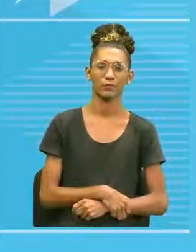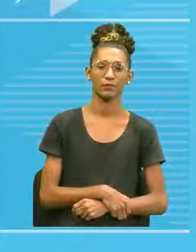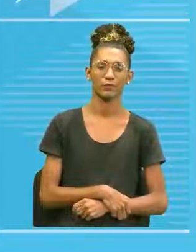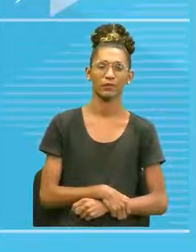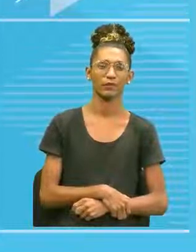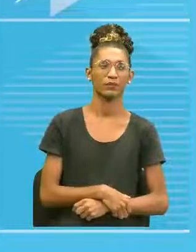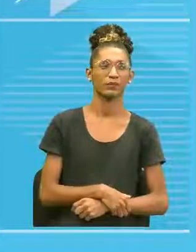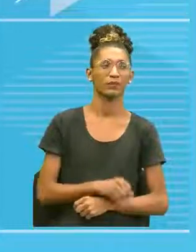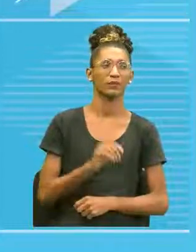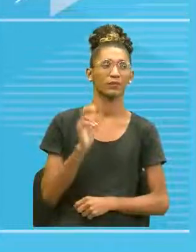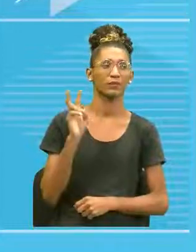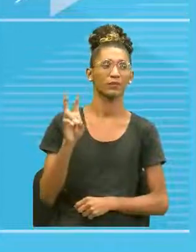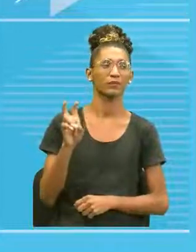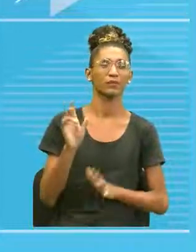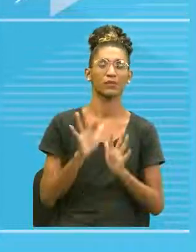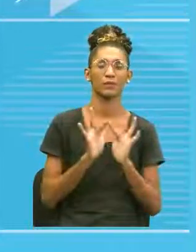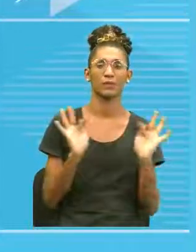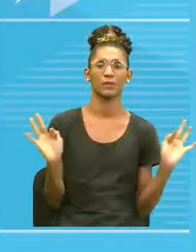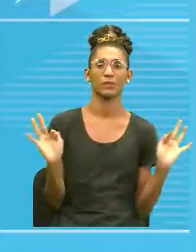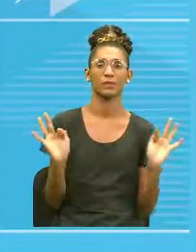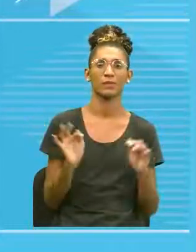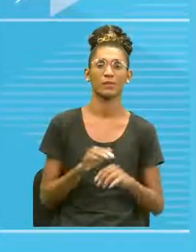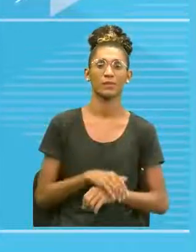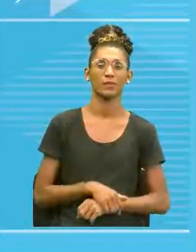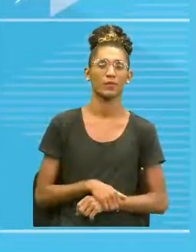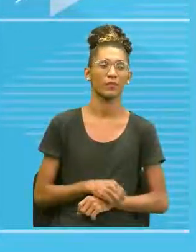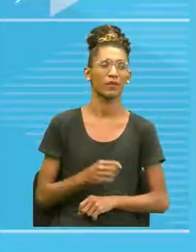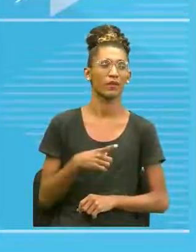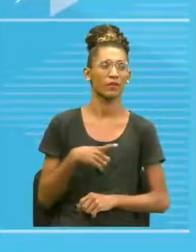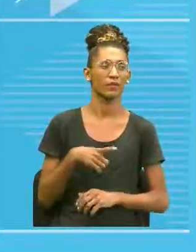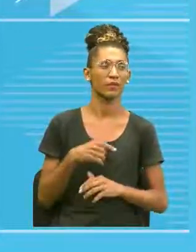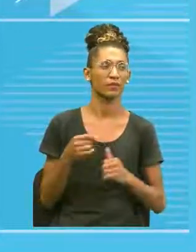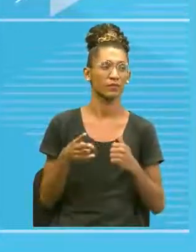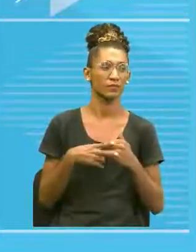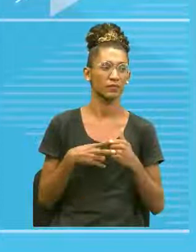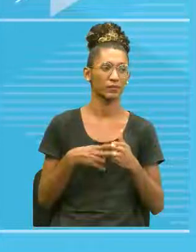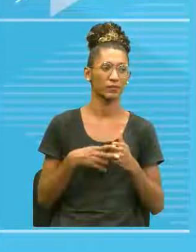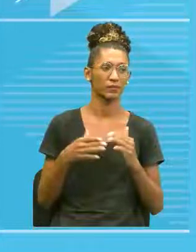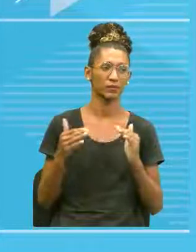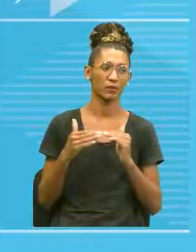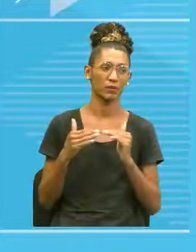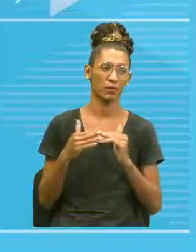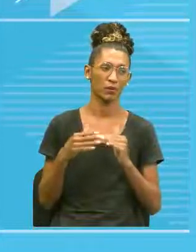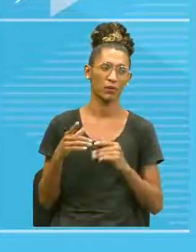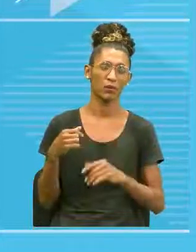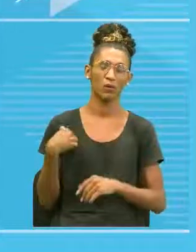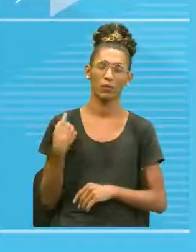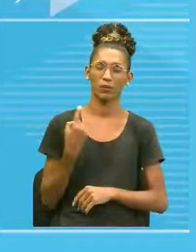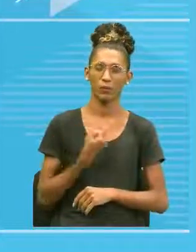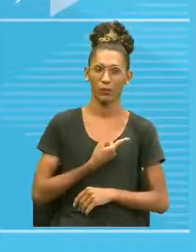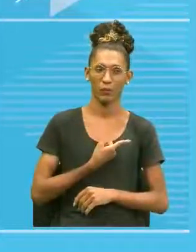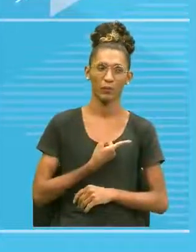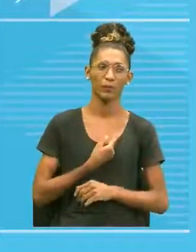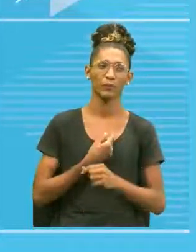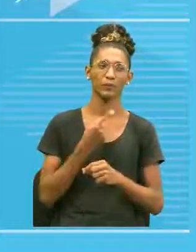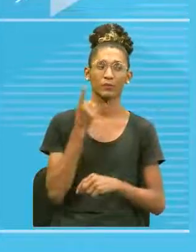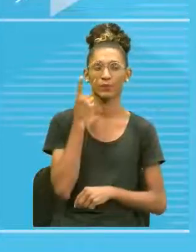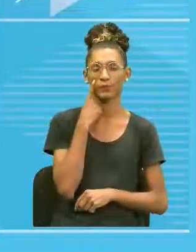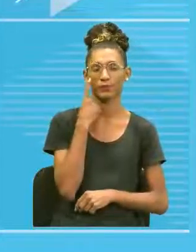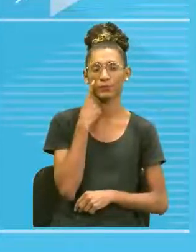já nos verbo haver concorda com nos outros havíamos